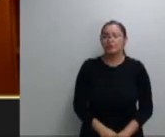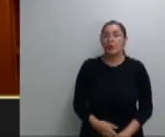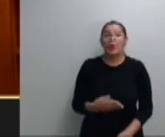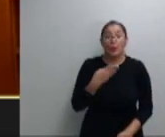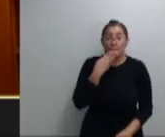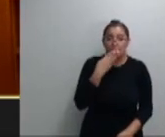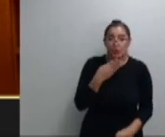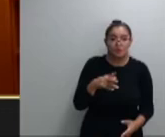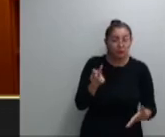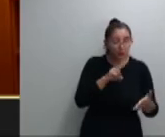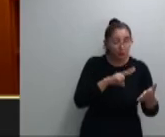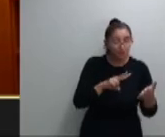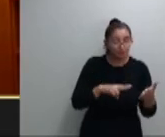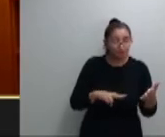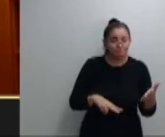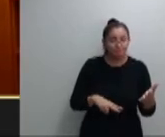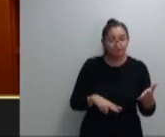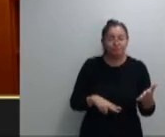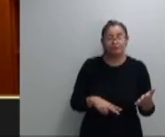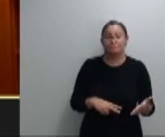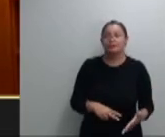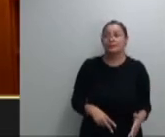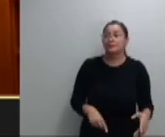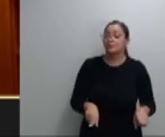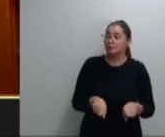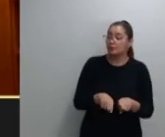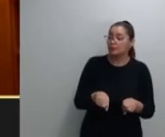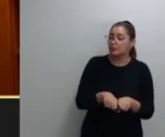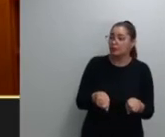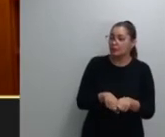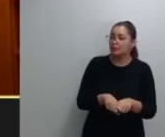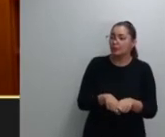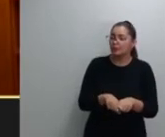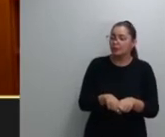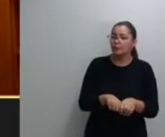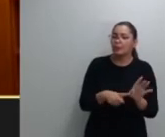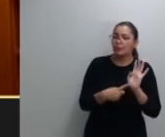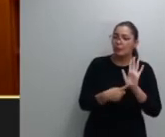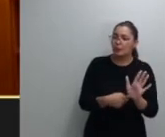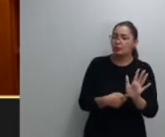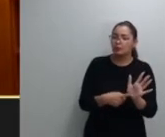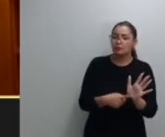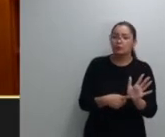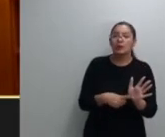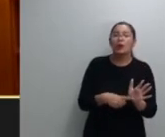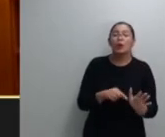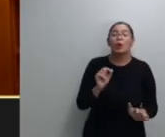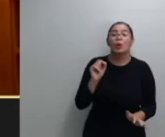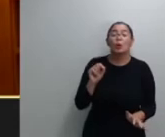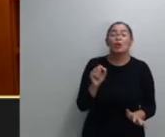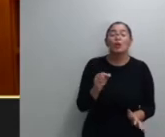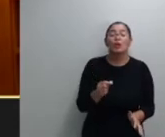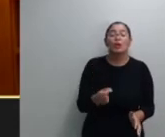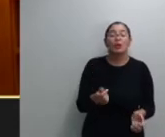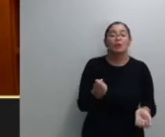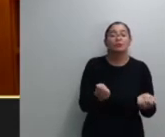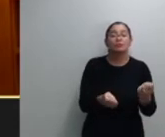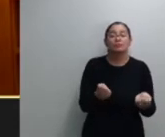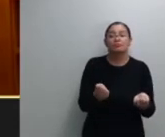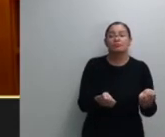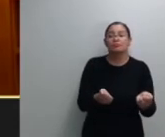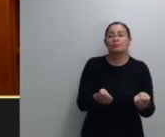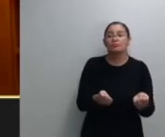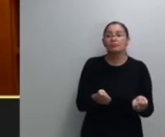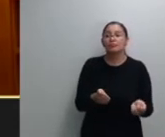porque a sessão 17 também traz a definição de veículos. Eu vou ler, peço vênia. Com exceção de algumas